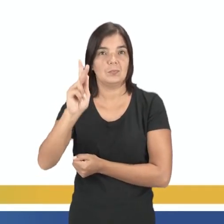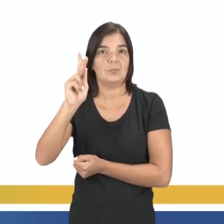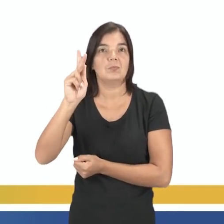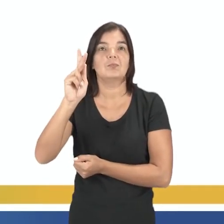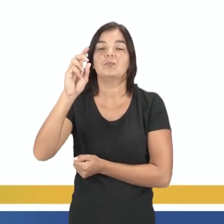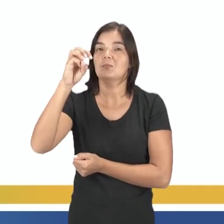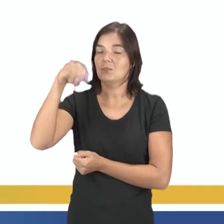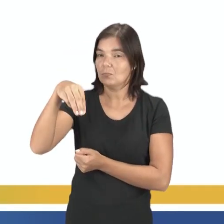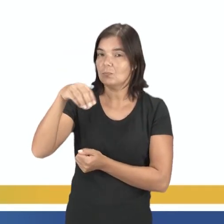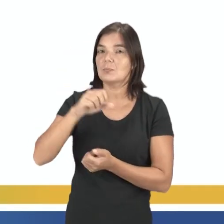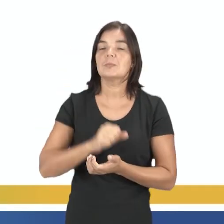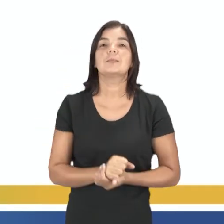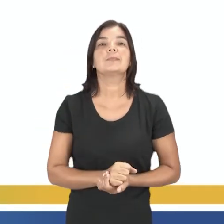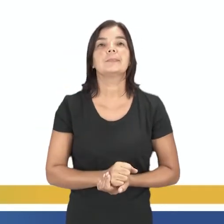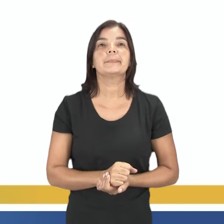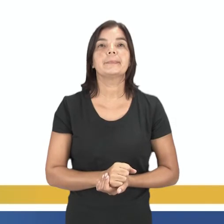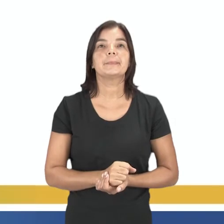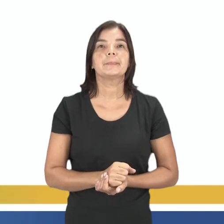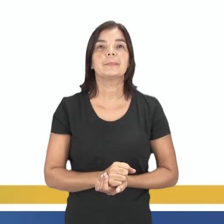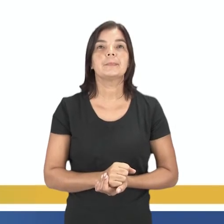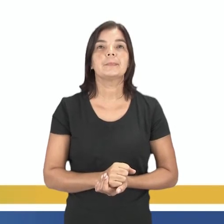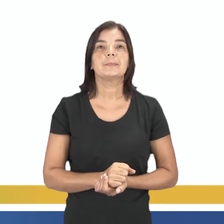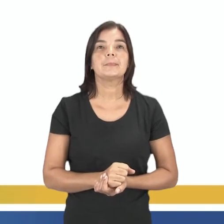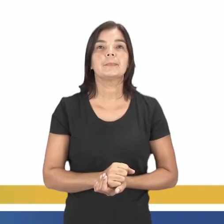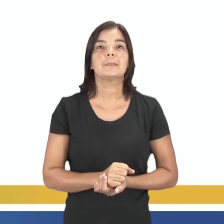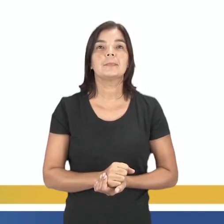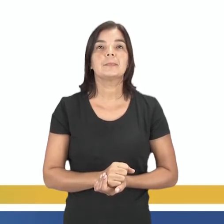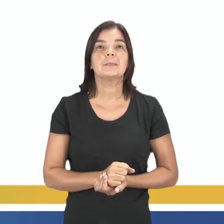384.400.000 quilômetros.